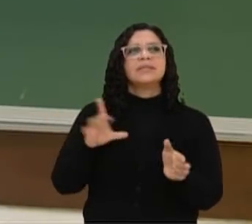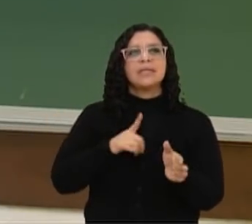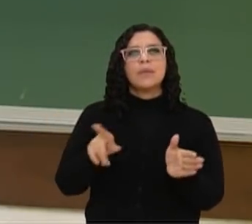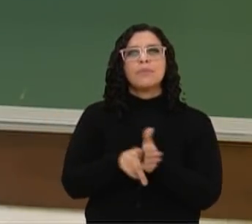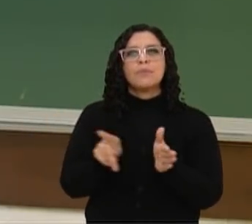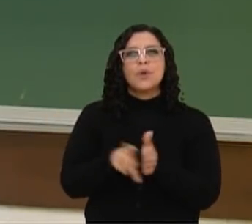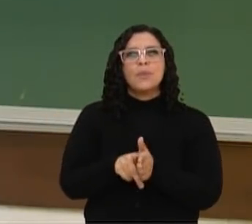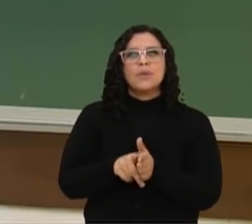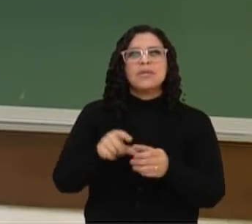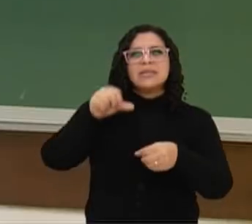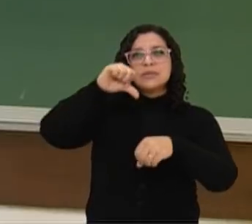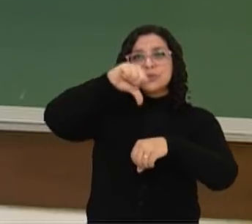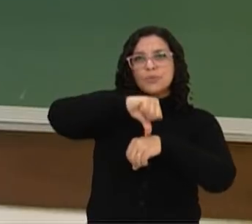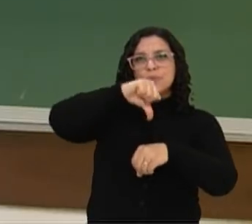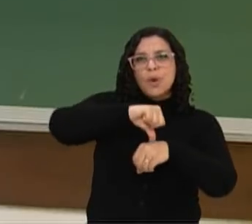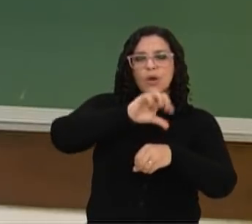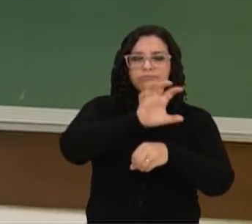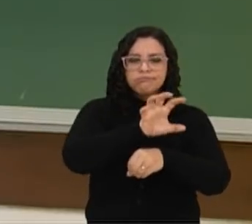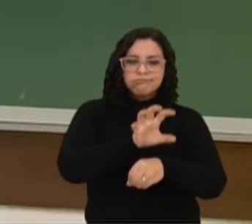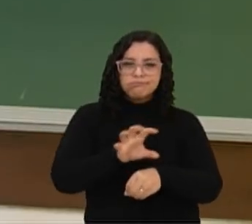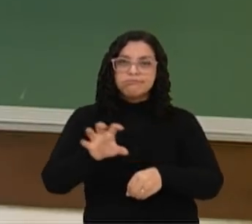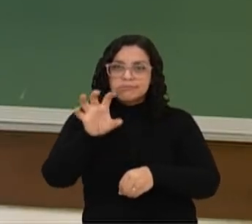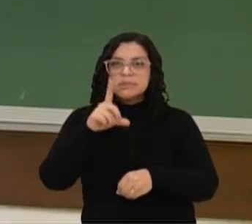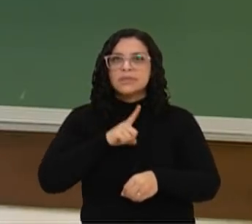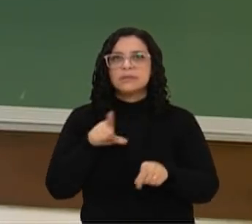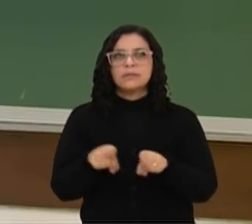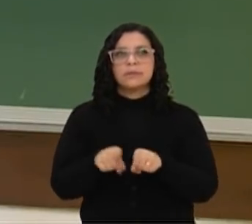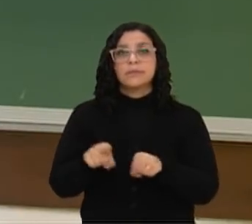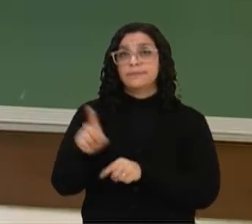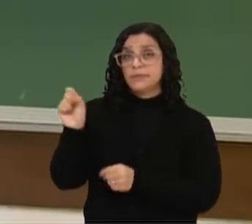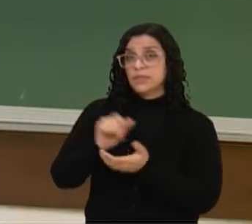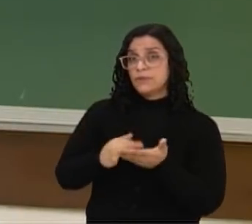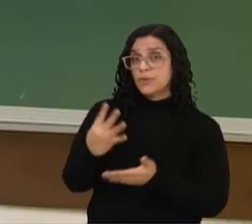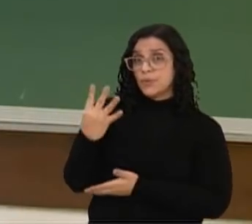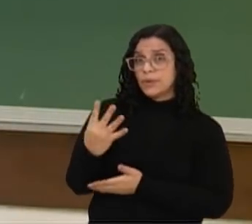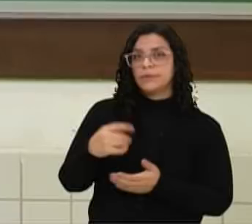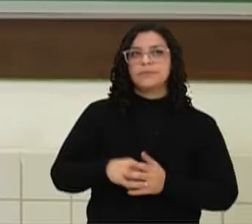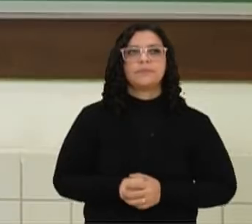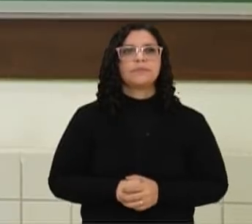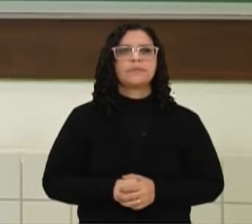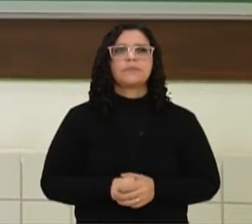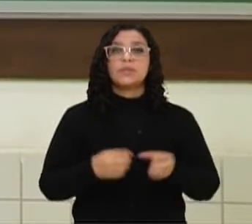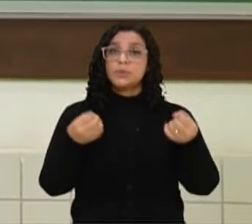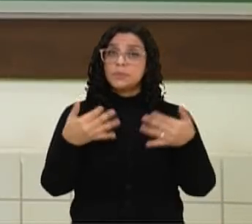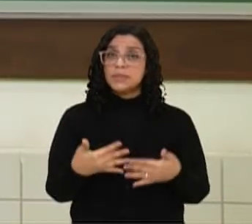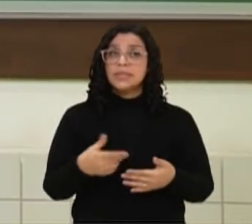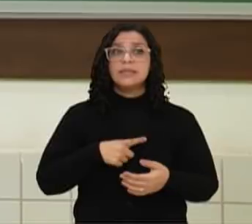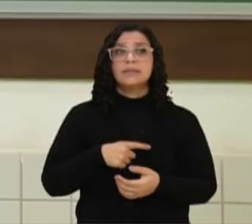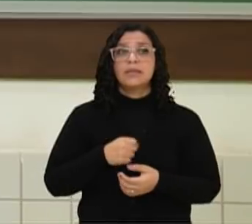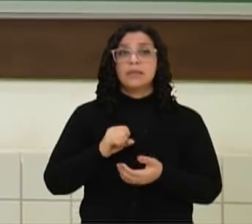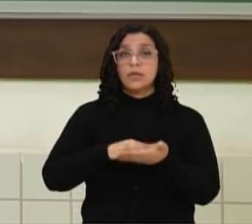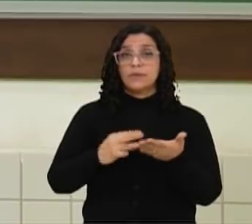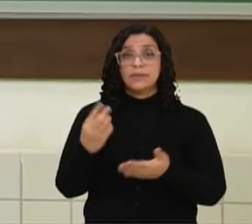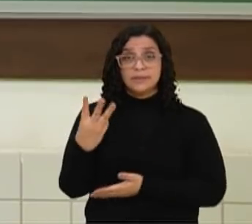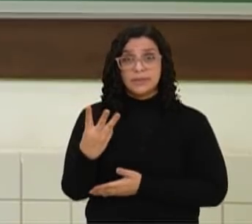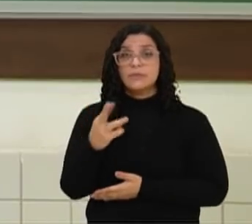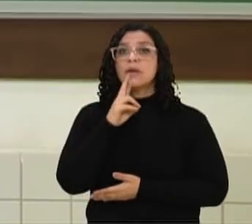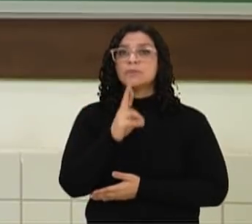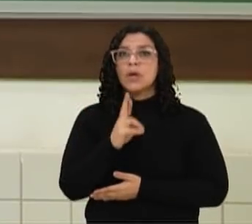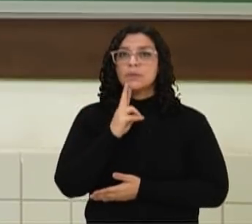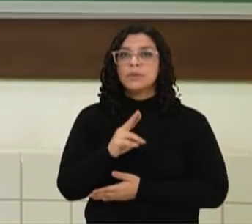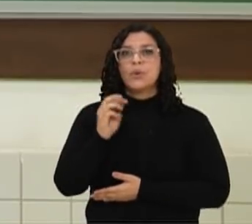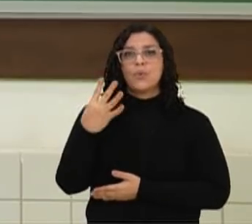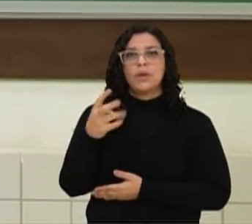capitais regionais e os centros regionais, ok? Atividadezinha lá, então coloquei 3 exercícios ali que vocês vão ter que